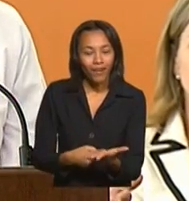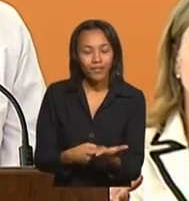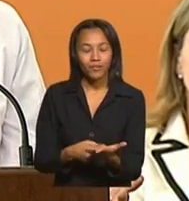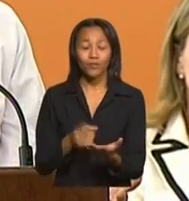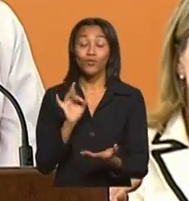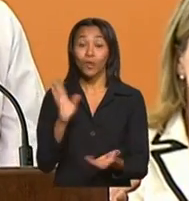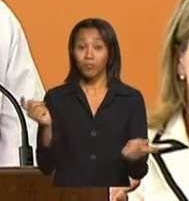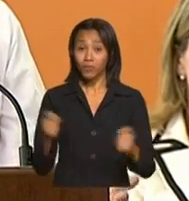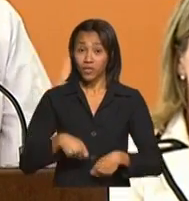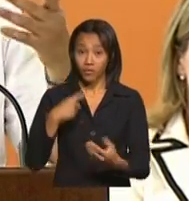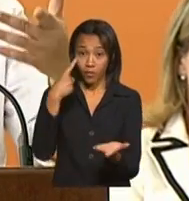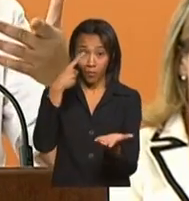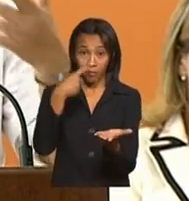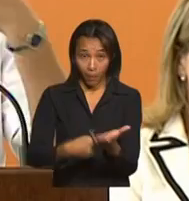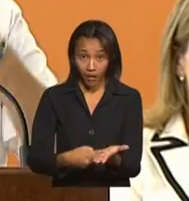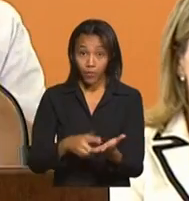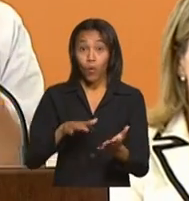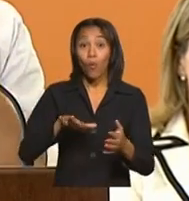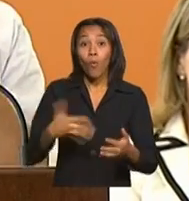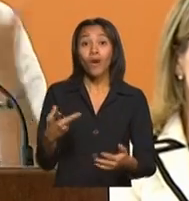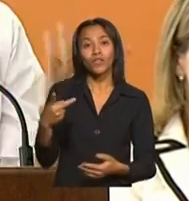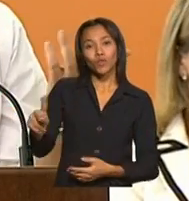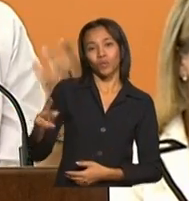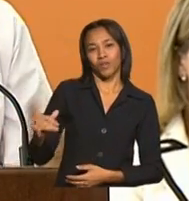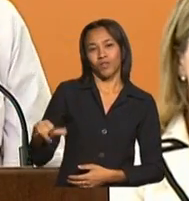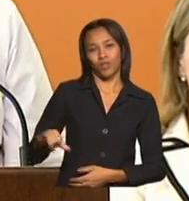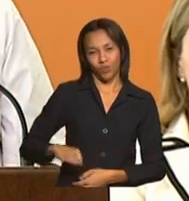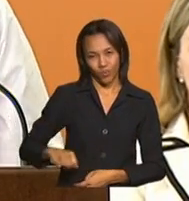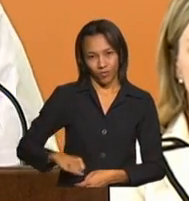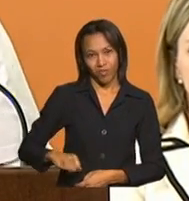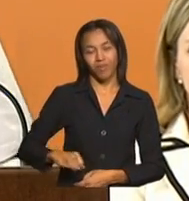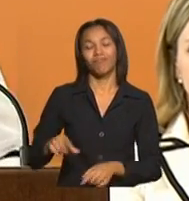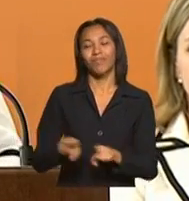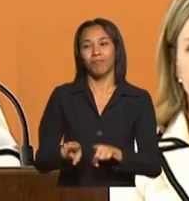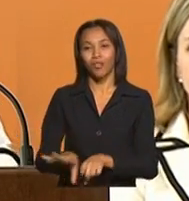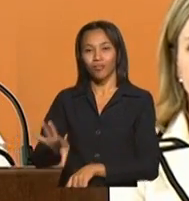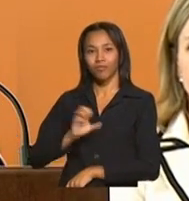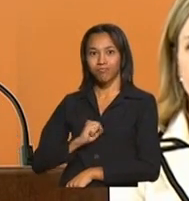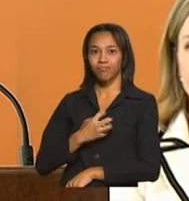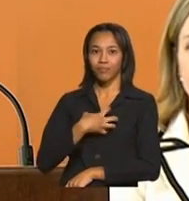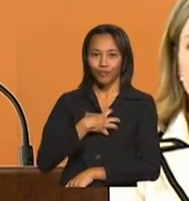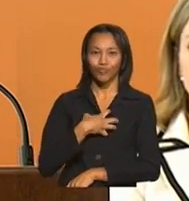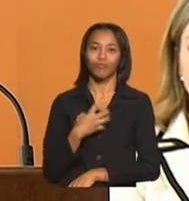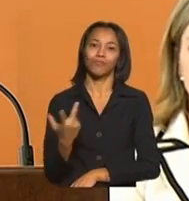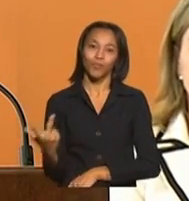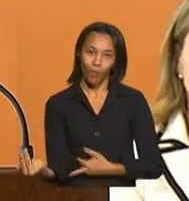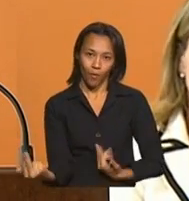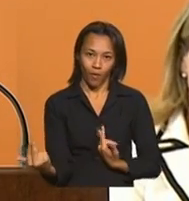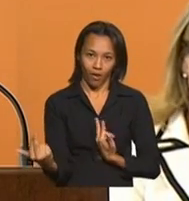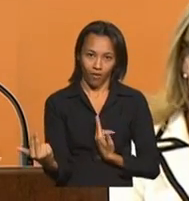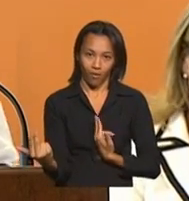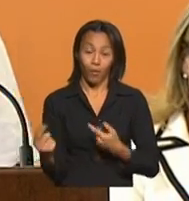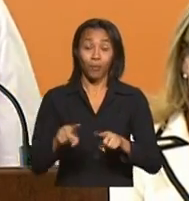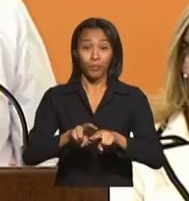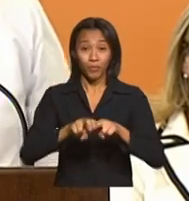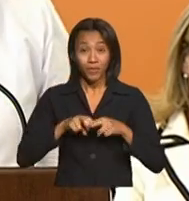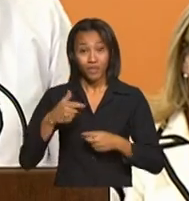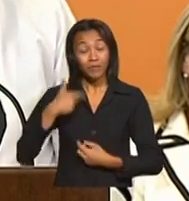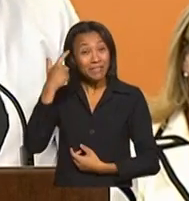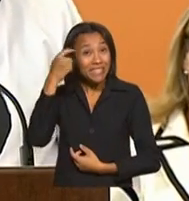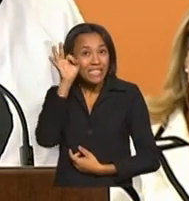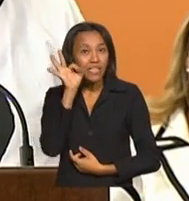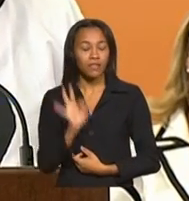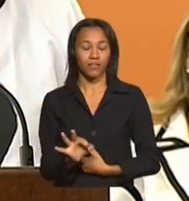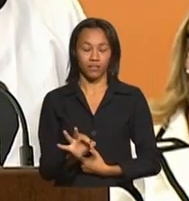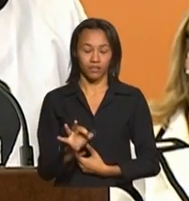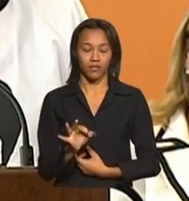esse pacto quando a sua dor é a nossa dor. E, por isso, eu tenho certeza